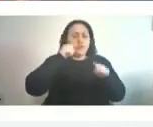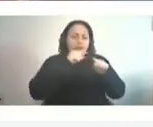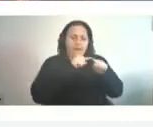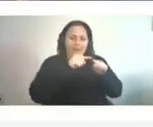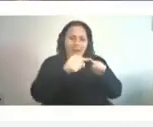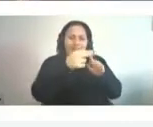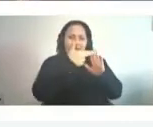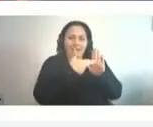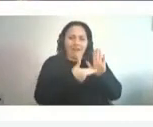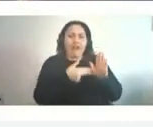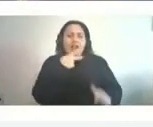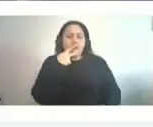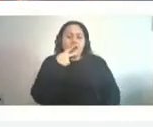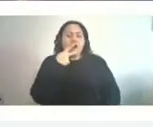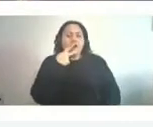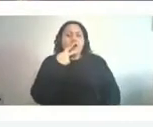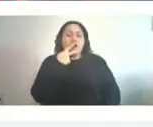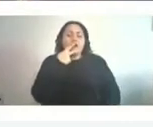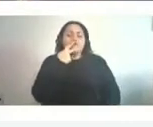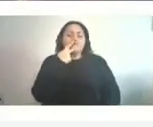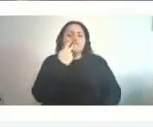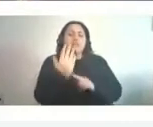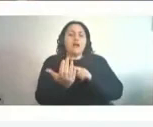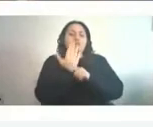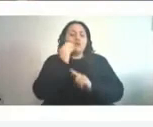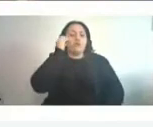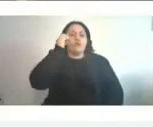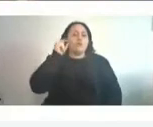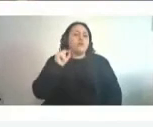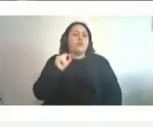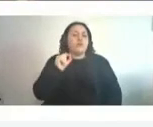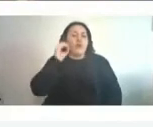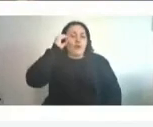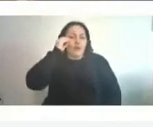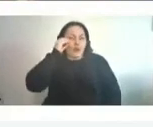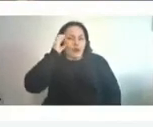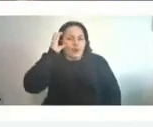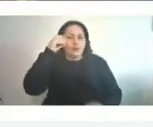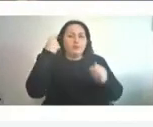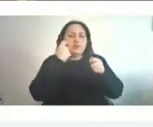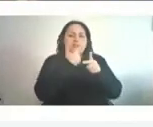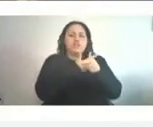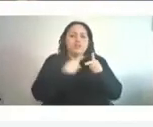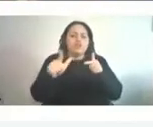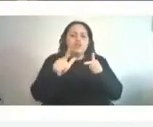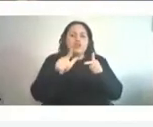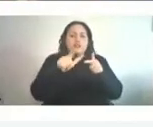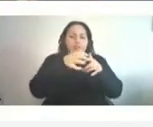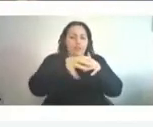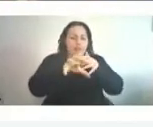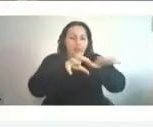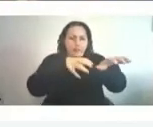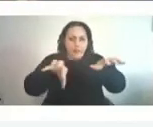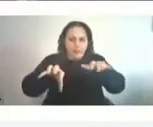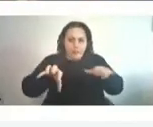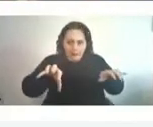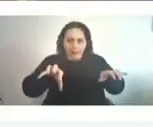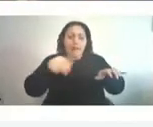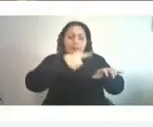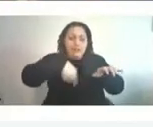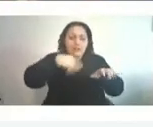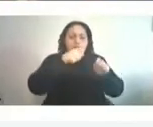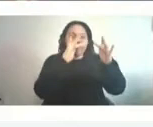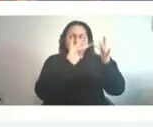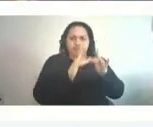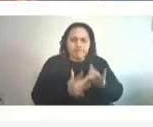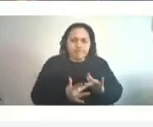partes, especialmente quando essa se organiza obedecendo alguma lógica, né? E aí vocês vão localizar na